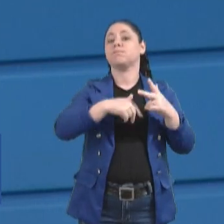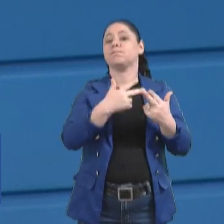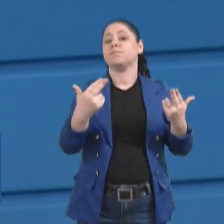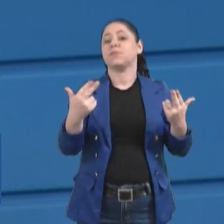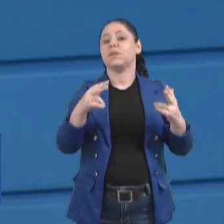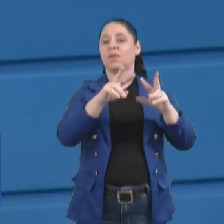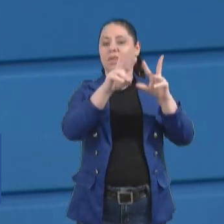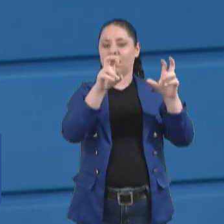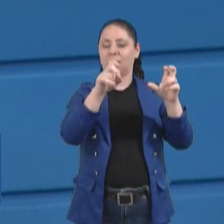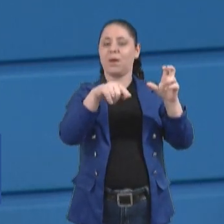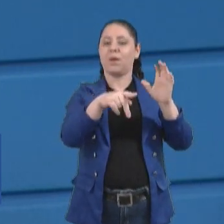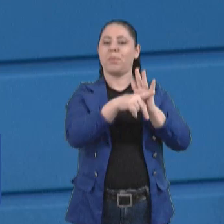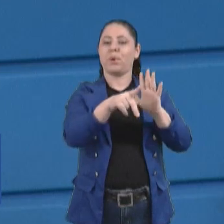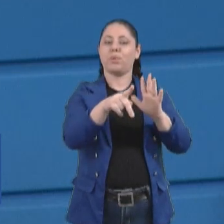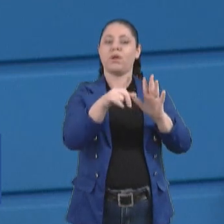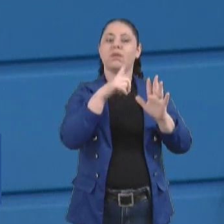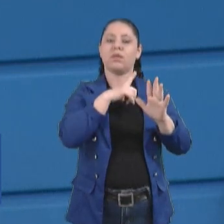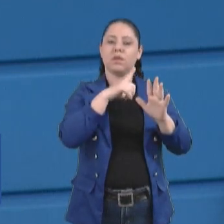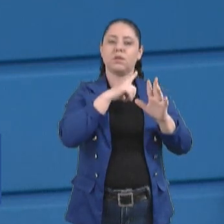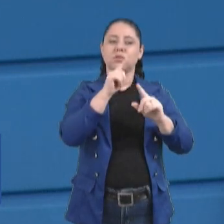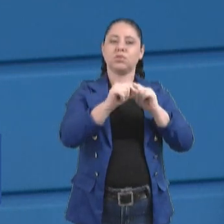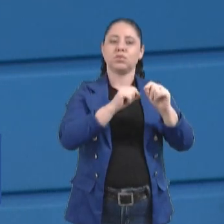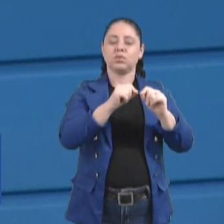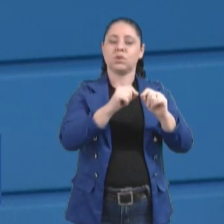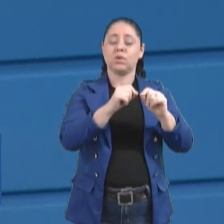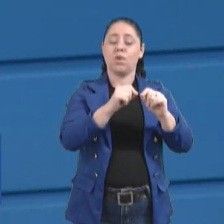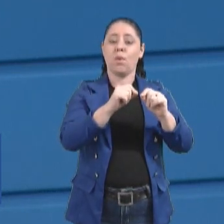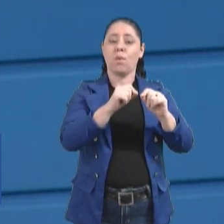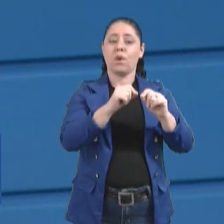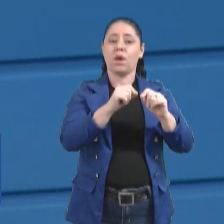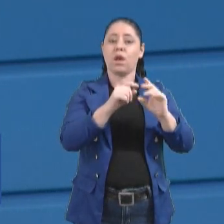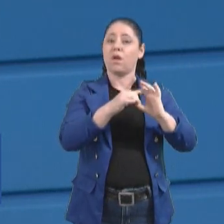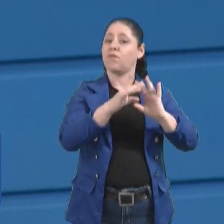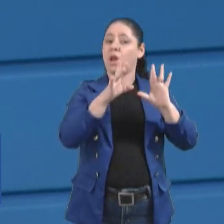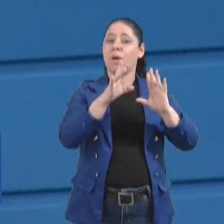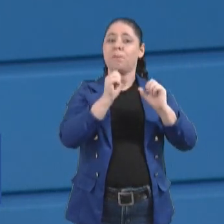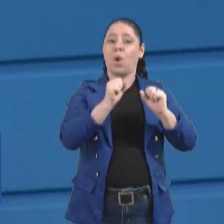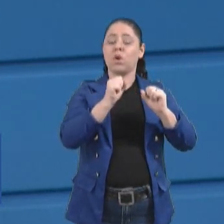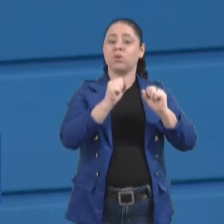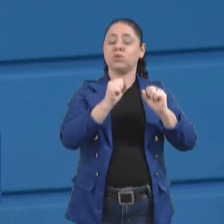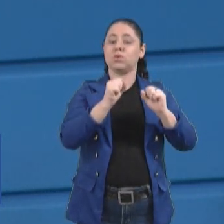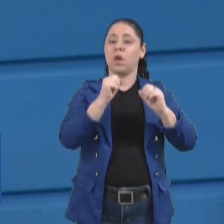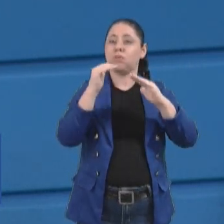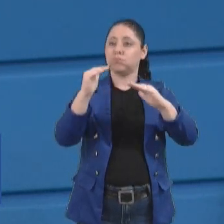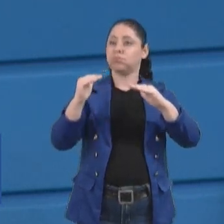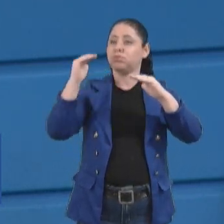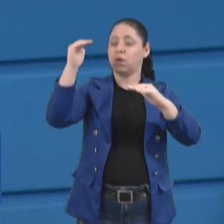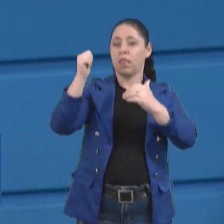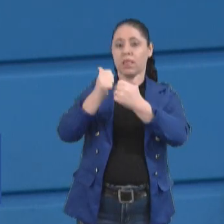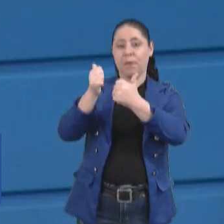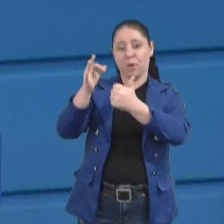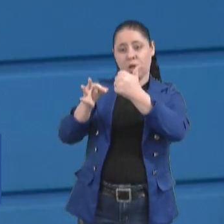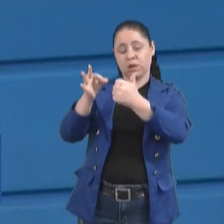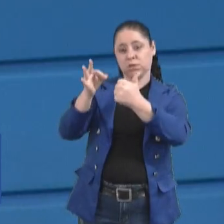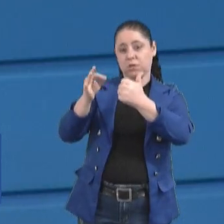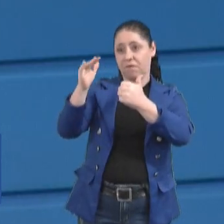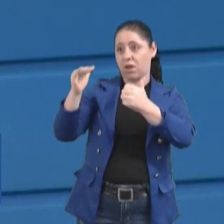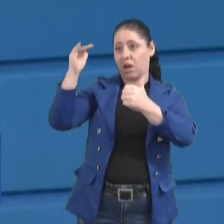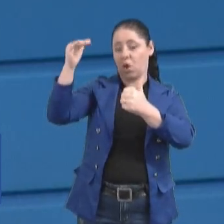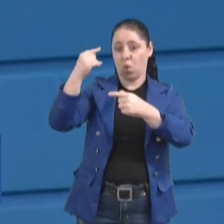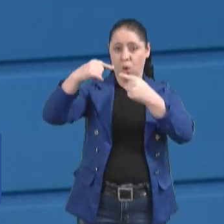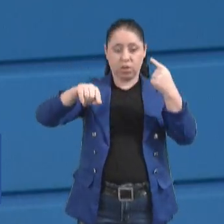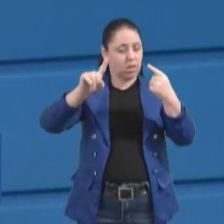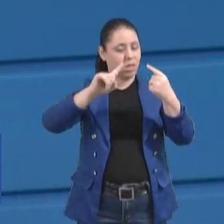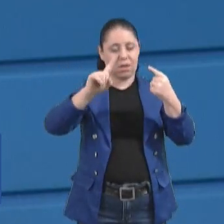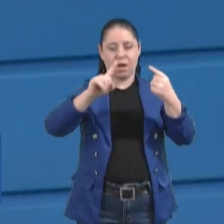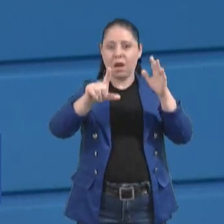nesse quesito, considerando a competência suplementar, nem os tribunais superiores podem ser contra, porque dentro do princípio da